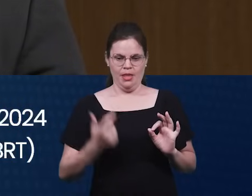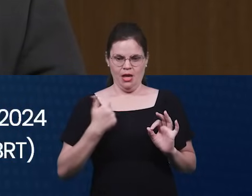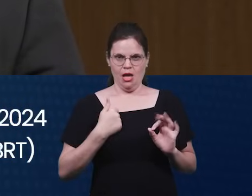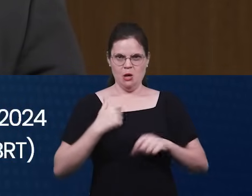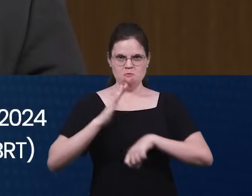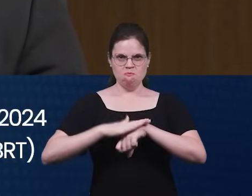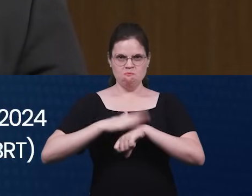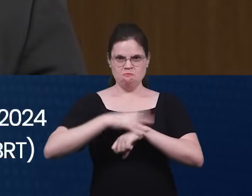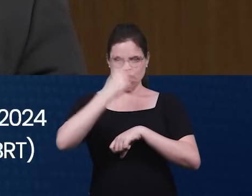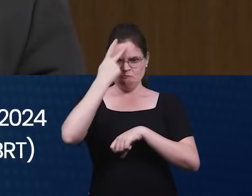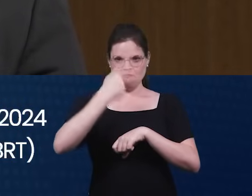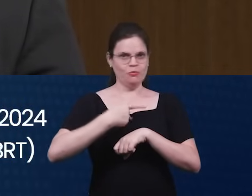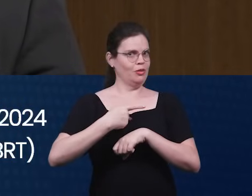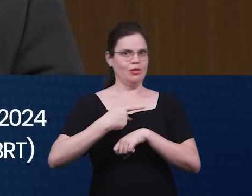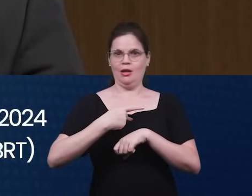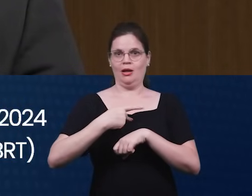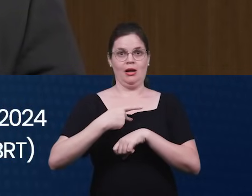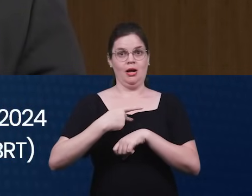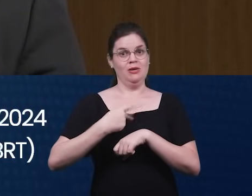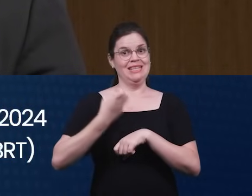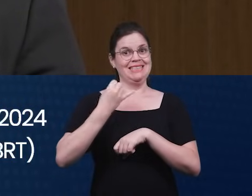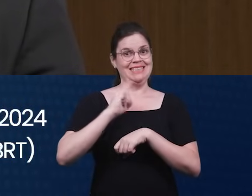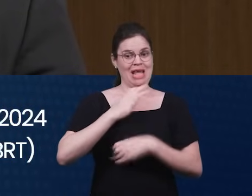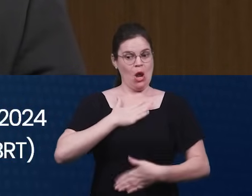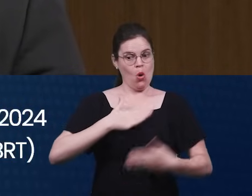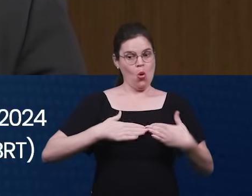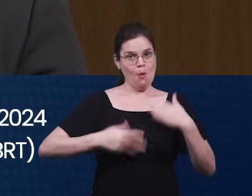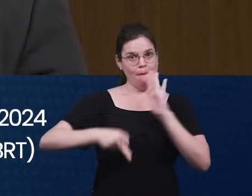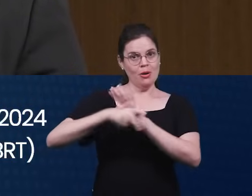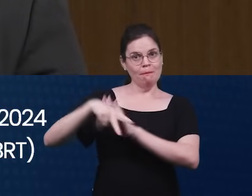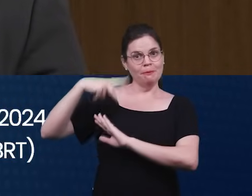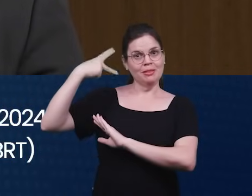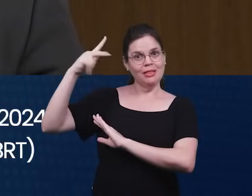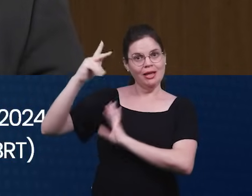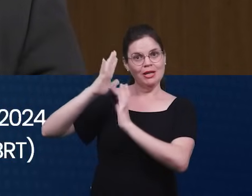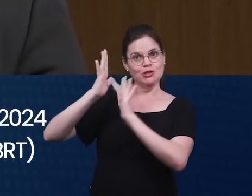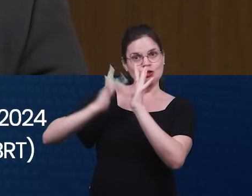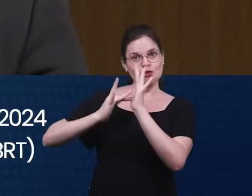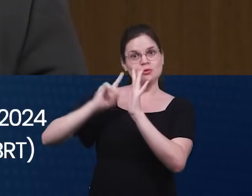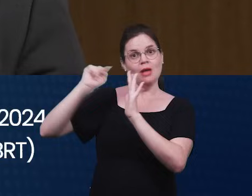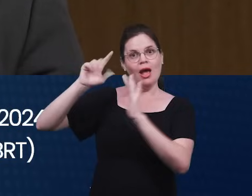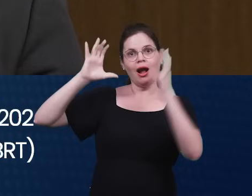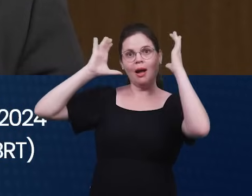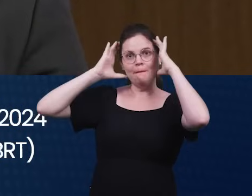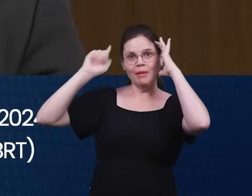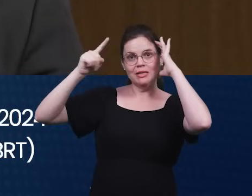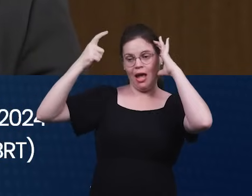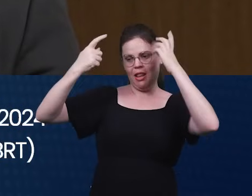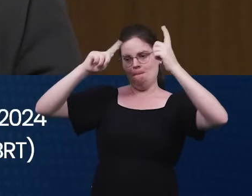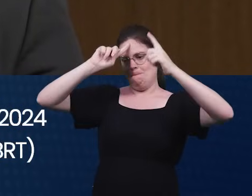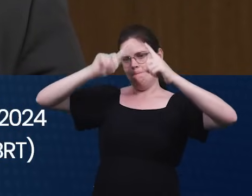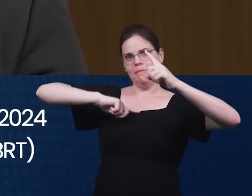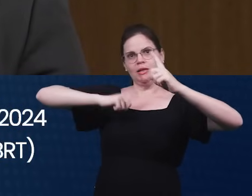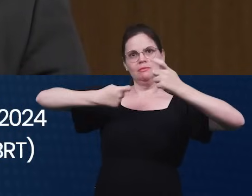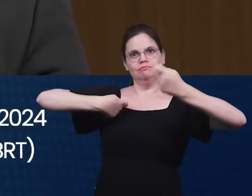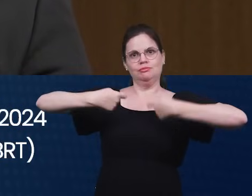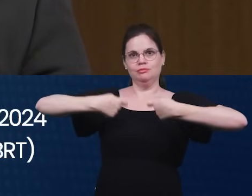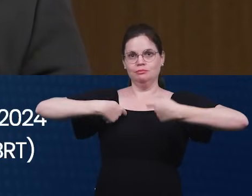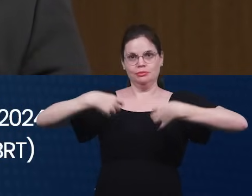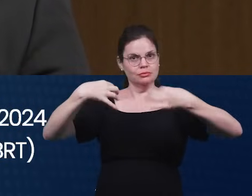isoladamente então houve ali um assunto a ser debatido houve uma divergência que precisava ser